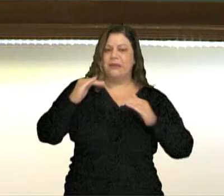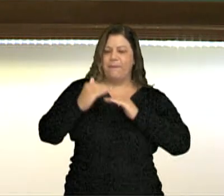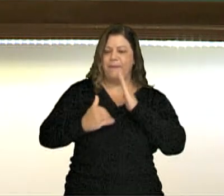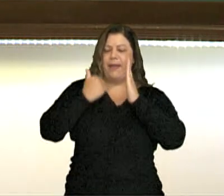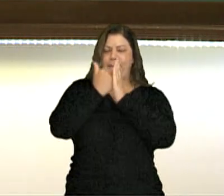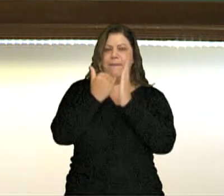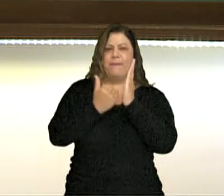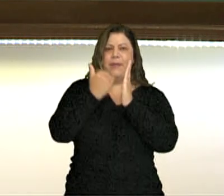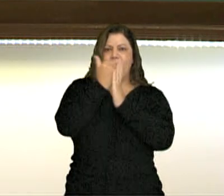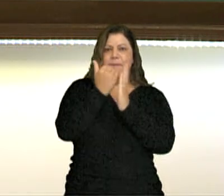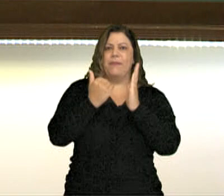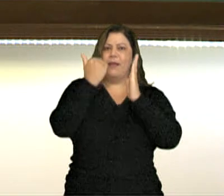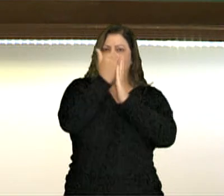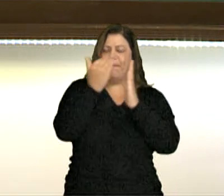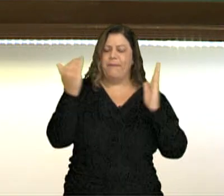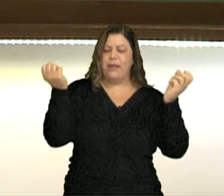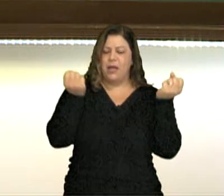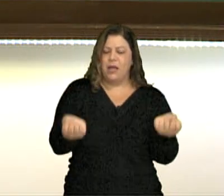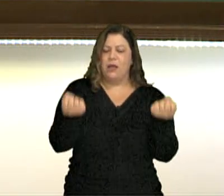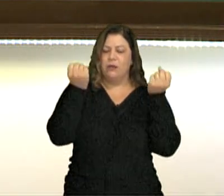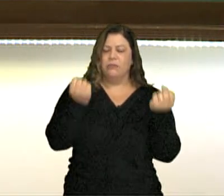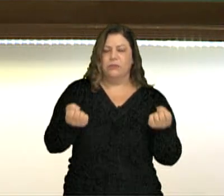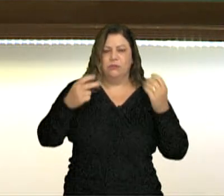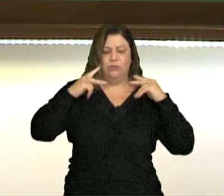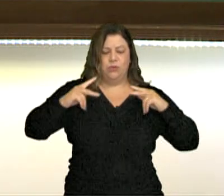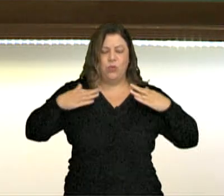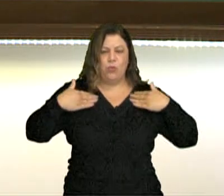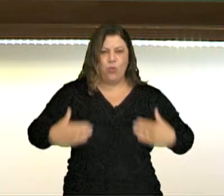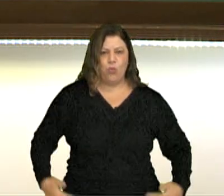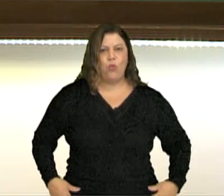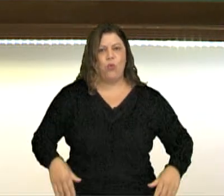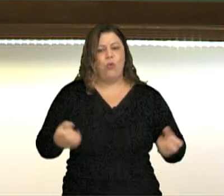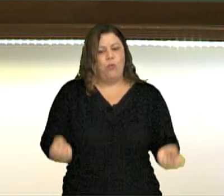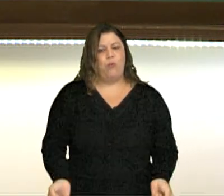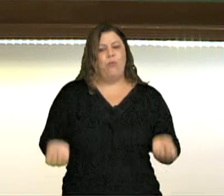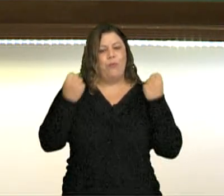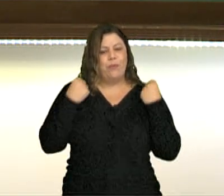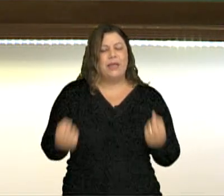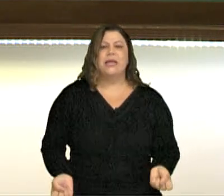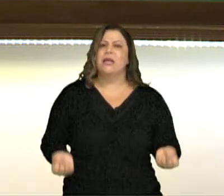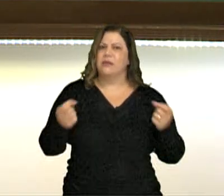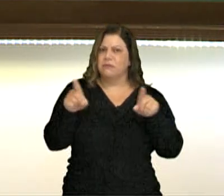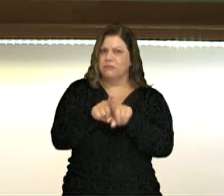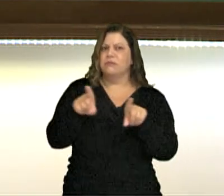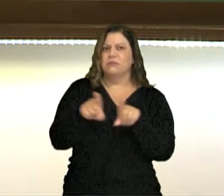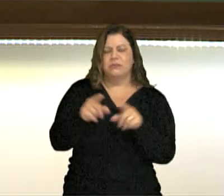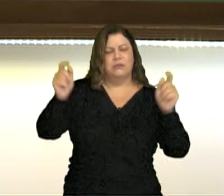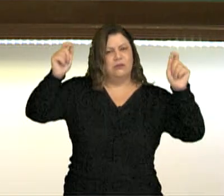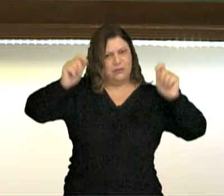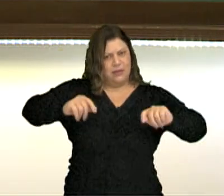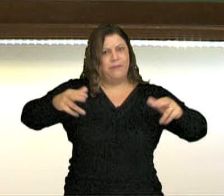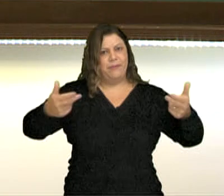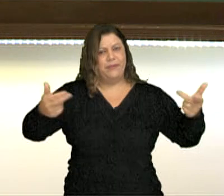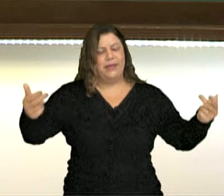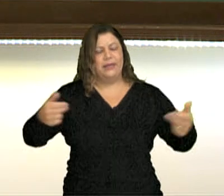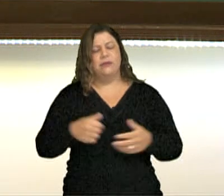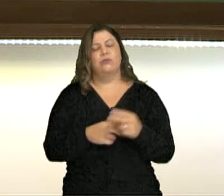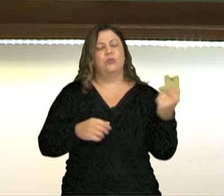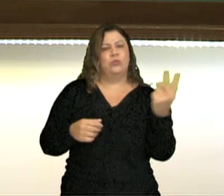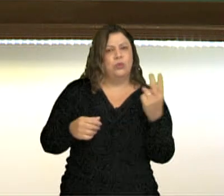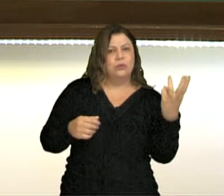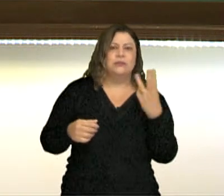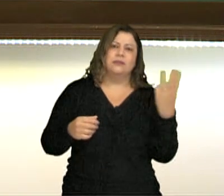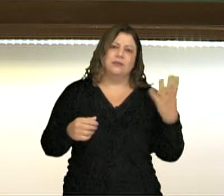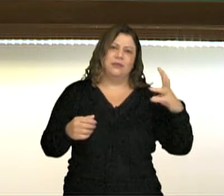aumentar do peso do teu próprio corpo para o peso de pesos mesmo, utilizando sobrecargas com 2, 3,